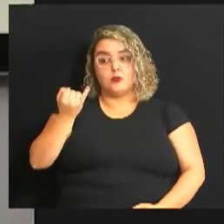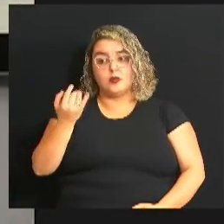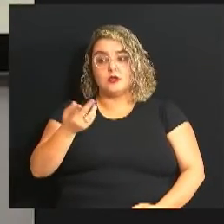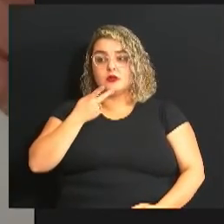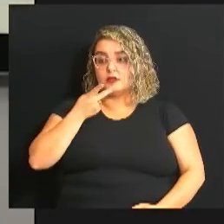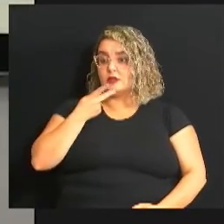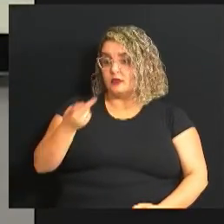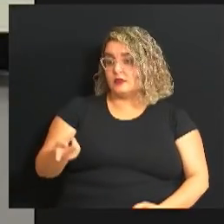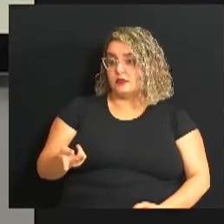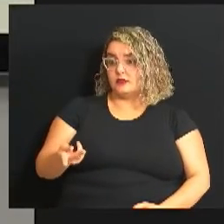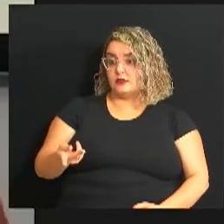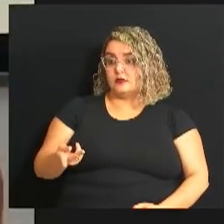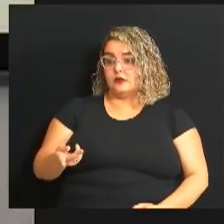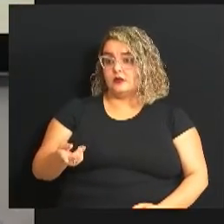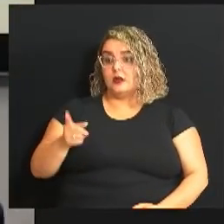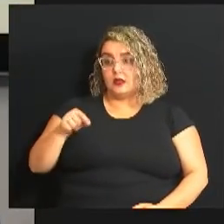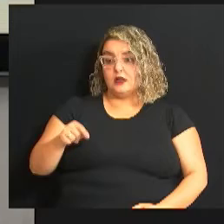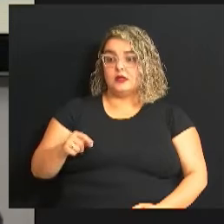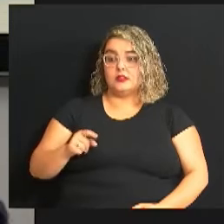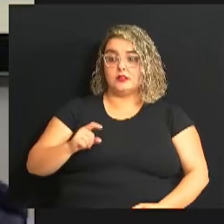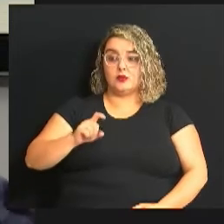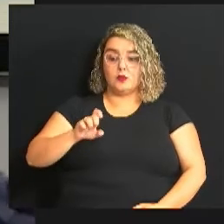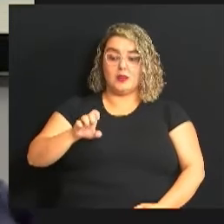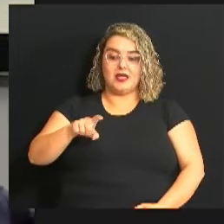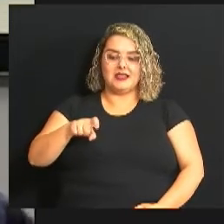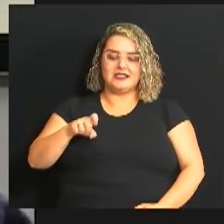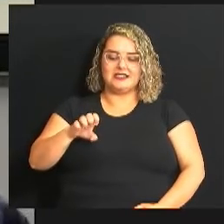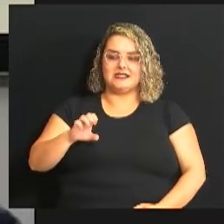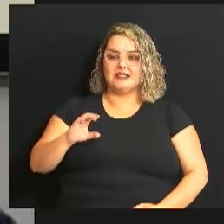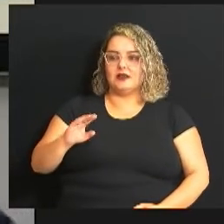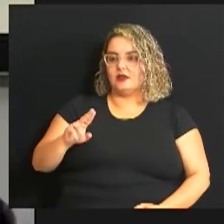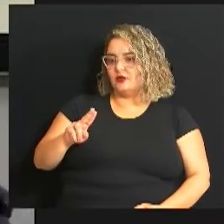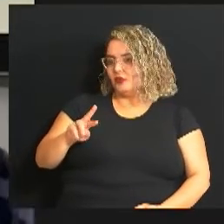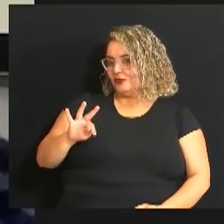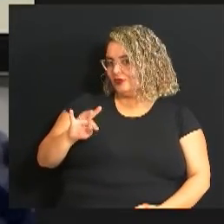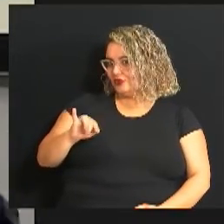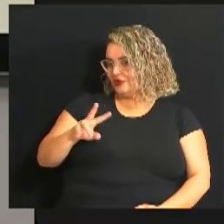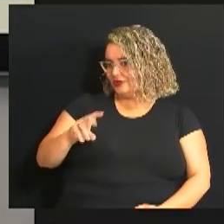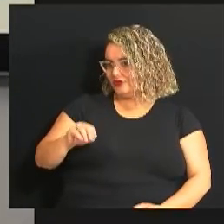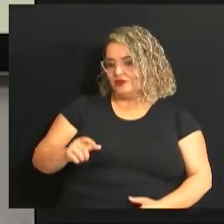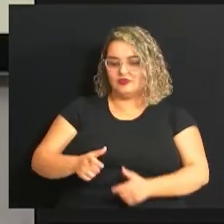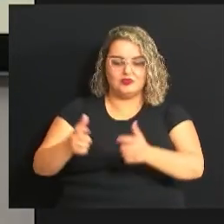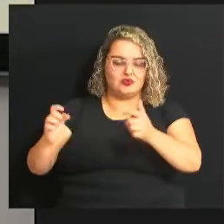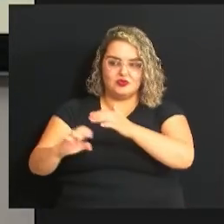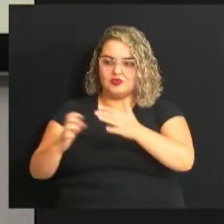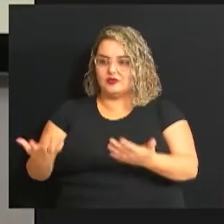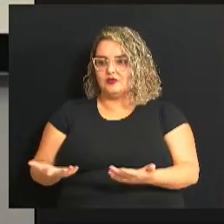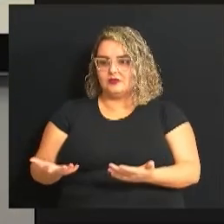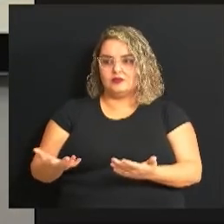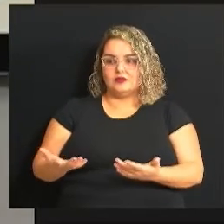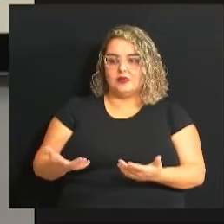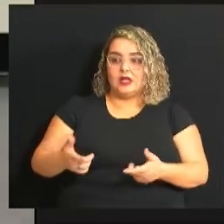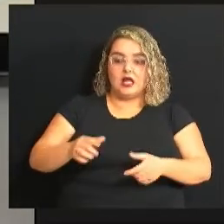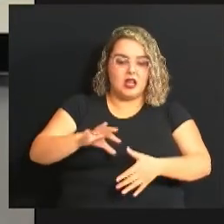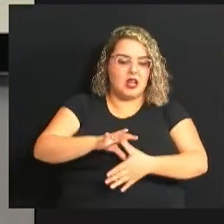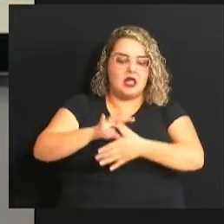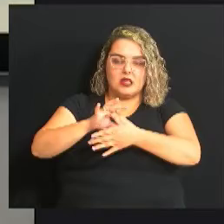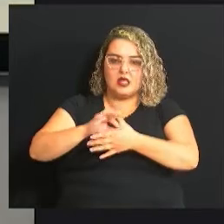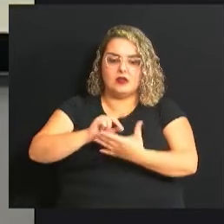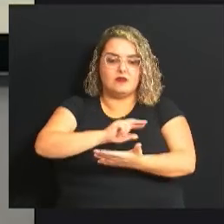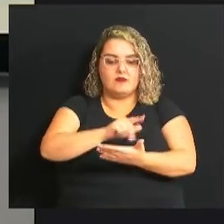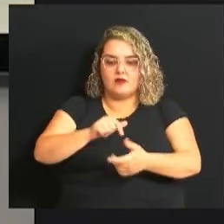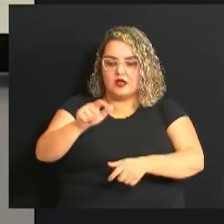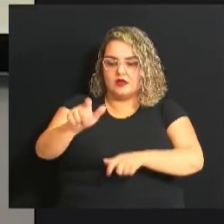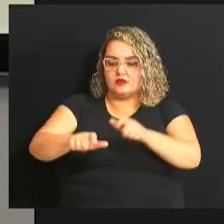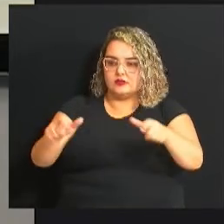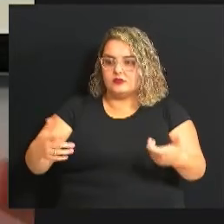são executivos de grandes empresas. Eles lideram 200, 300 funcionários, assim, com uma mão na frente e outra atrás. Mas, quando chega em casa